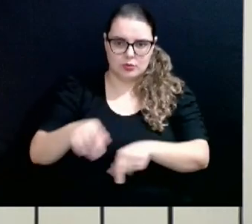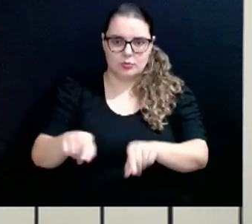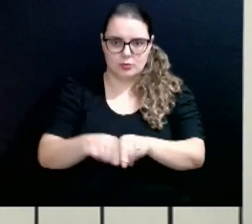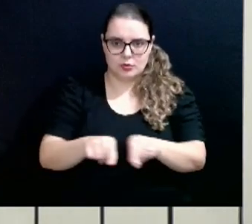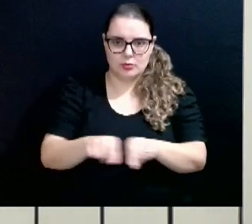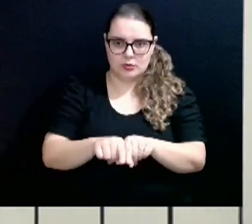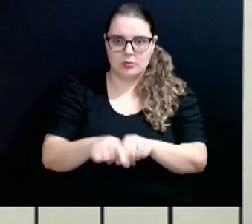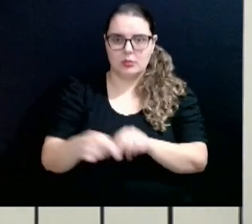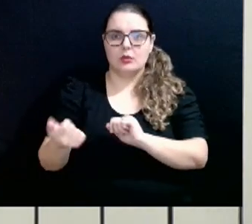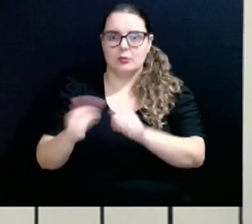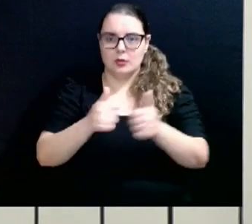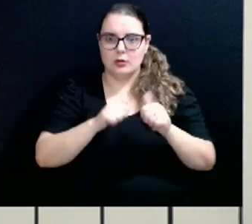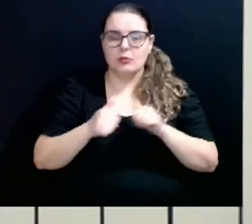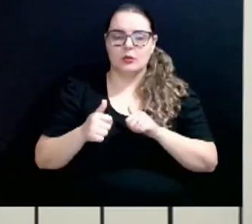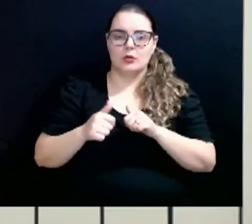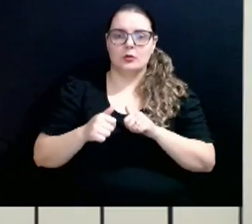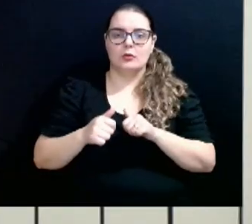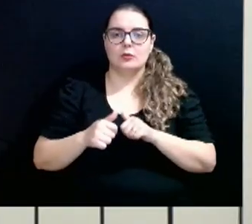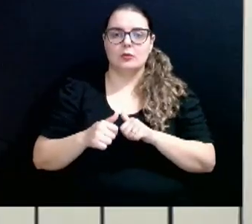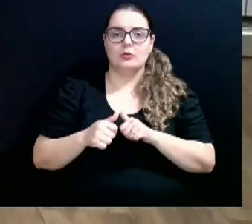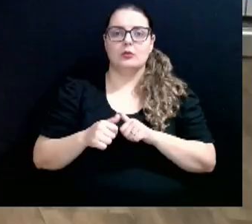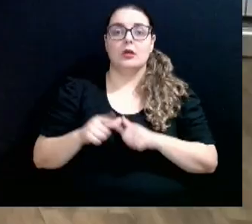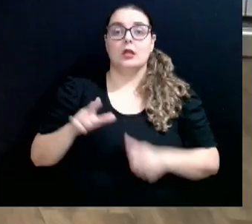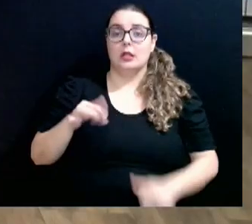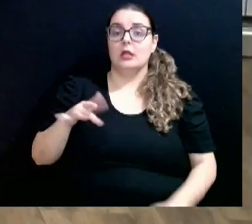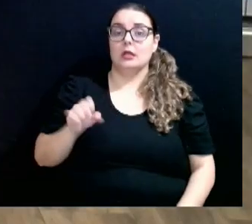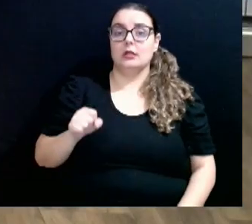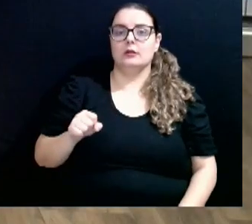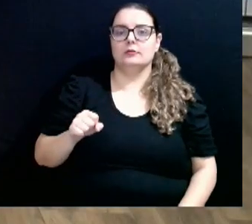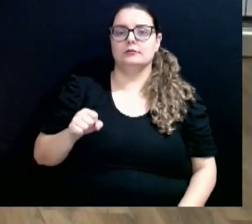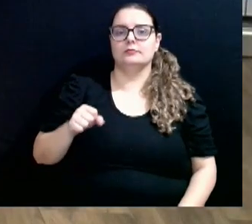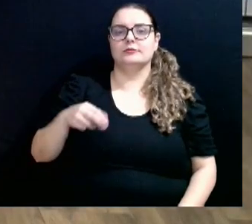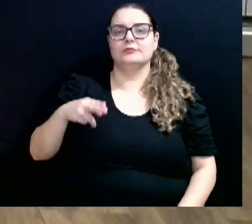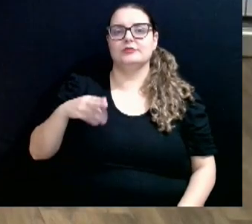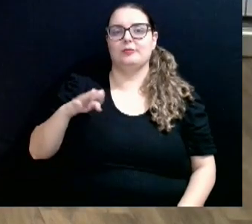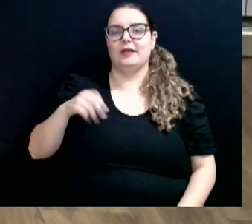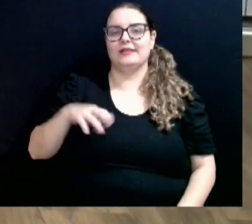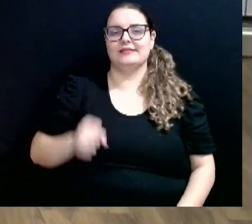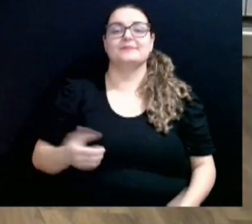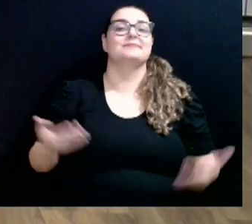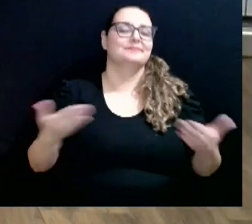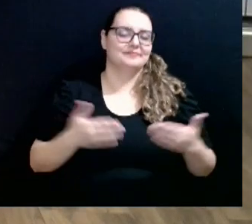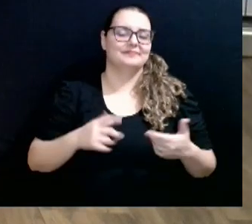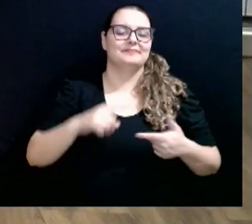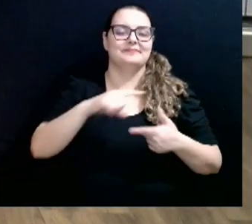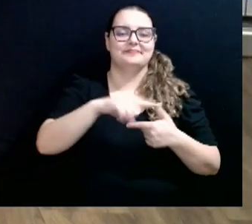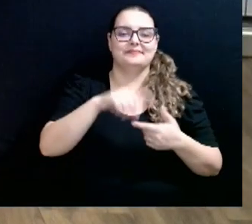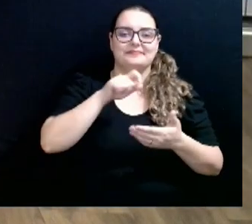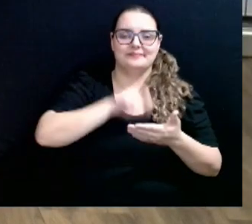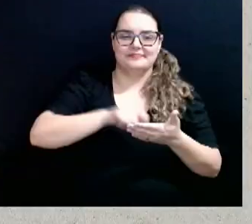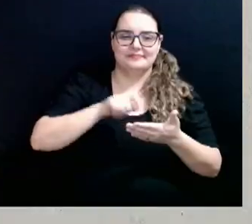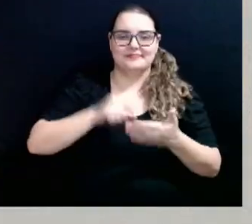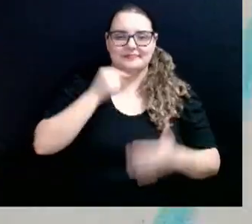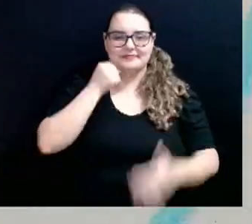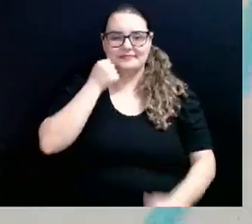analisar sobre os leilões de bens. A partir de agora é o quadro Na Ponta do Lápis.